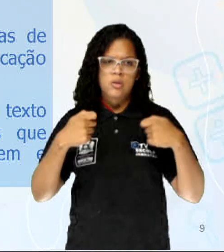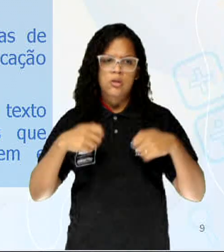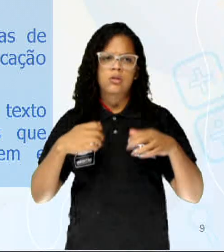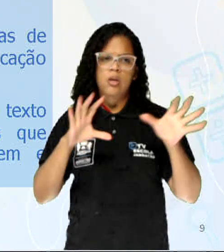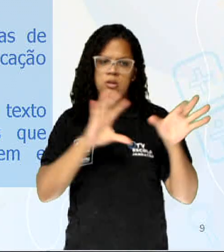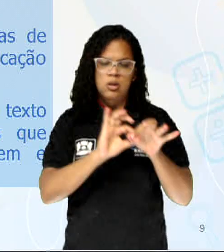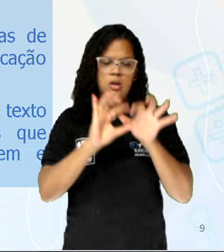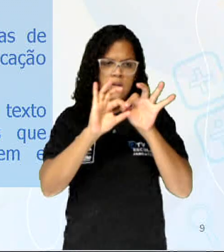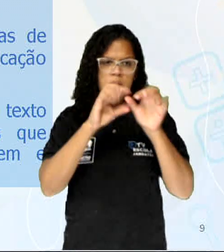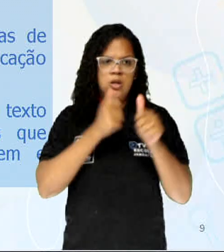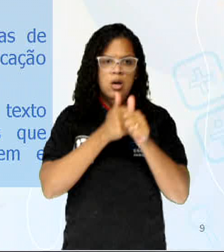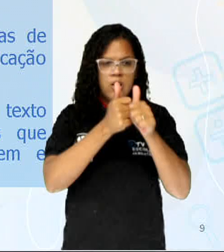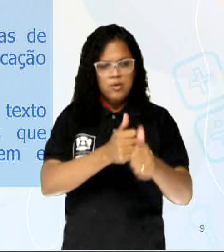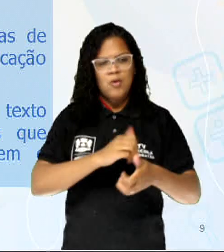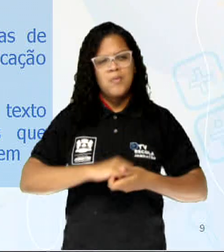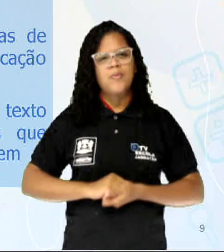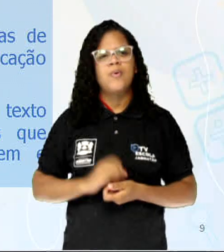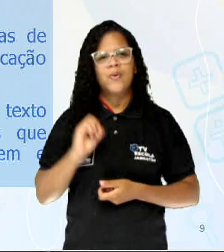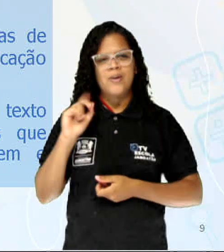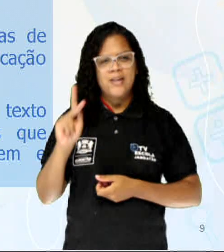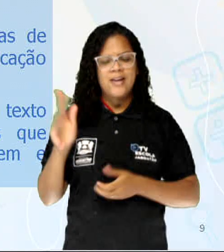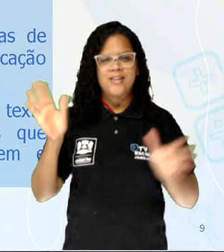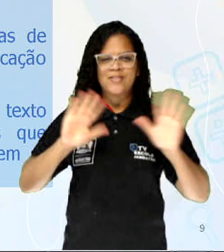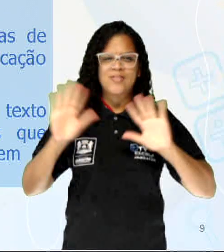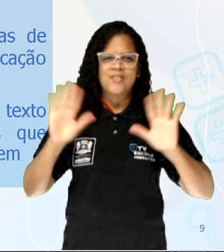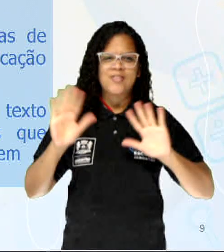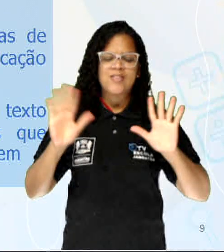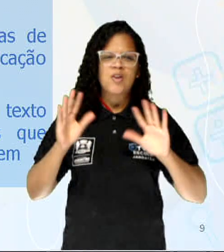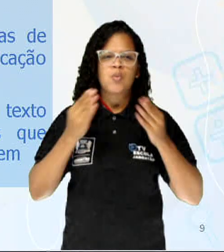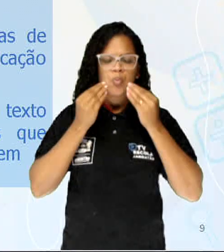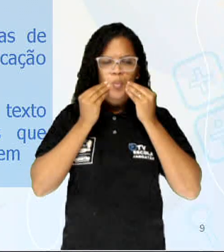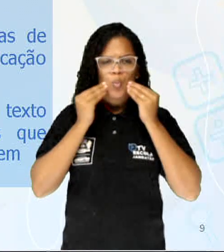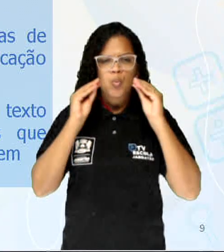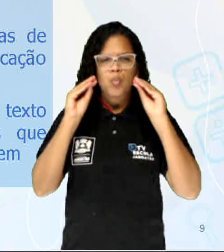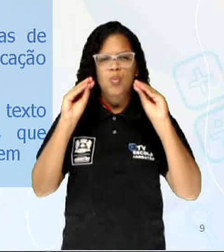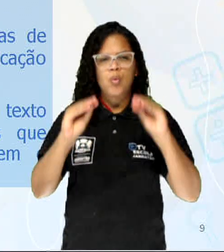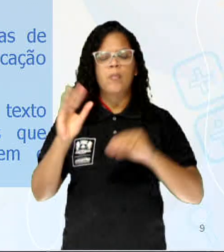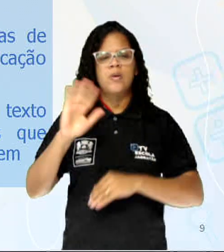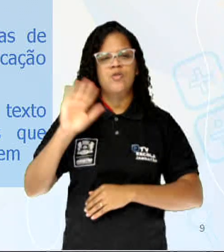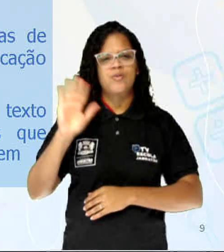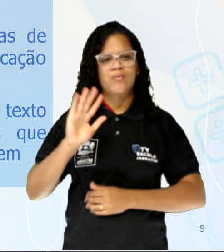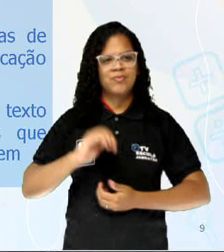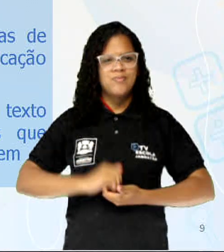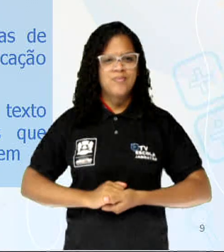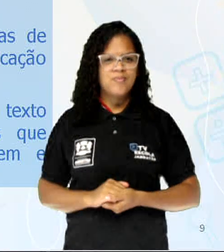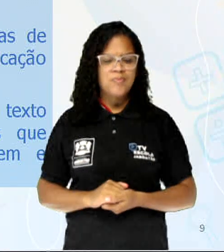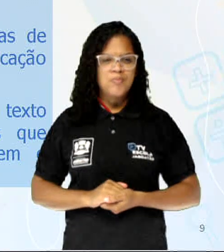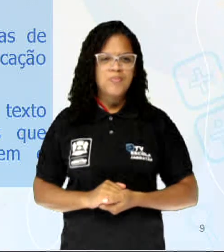padrão. E por aqui nós ficamos por hoje. Um cheiro no coração de vocês. Até a próxima.